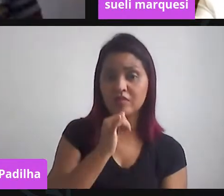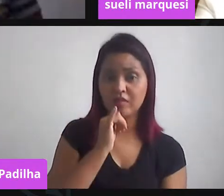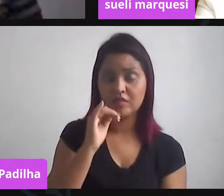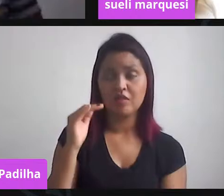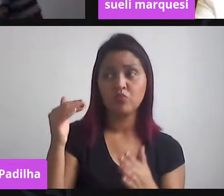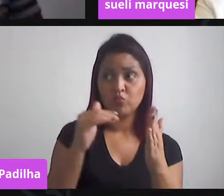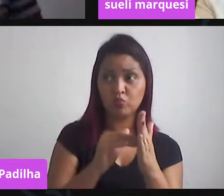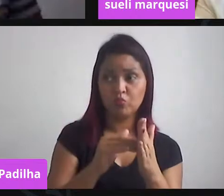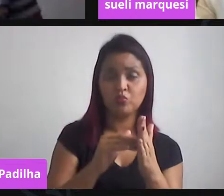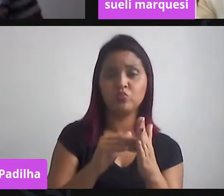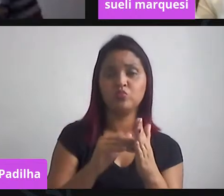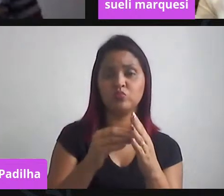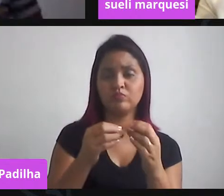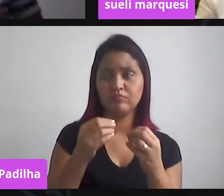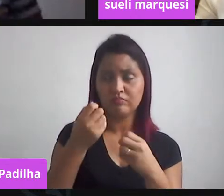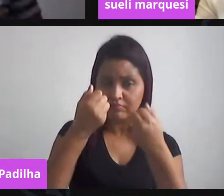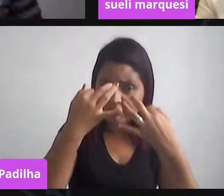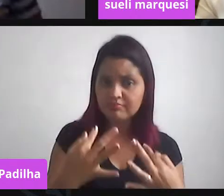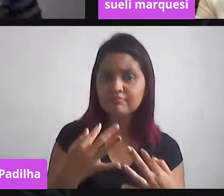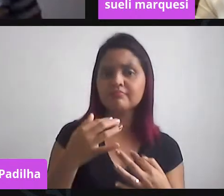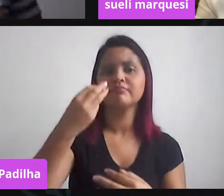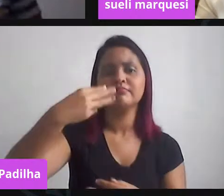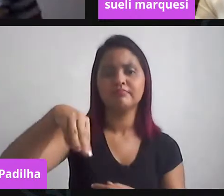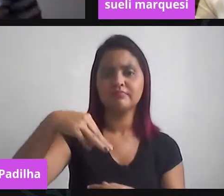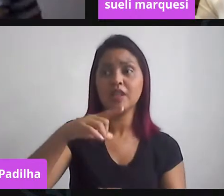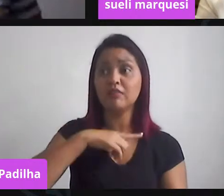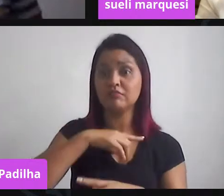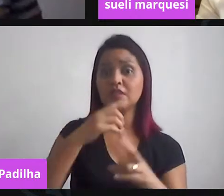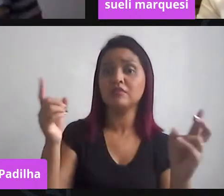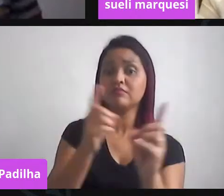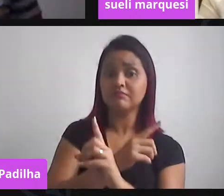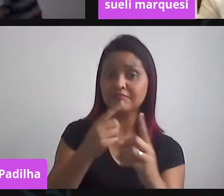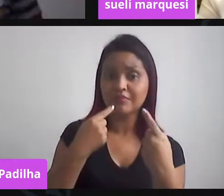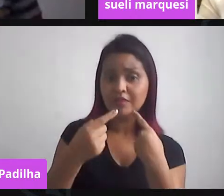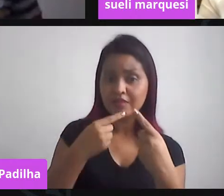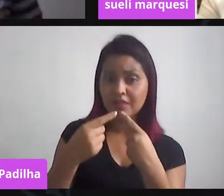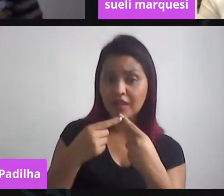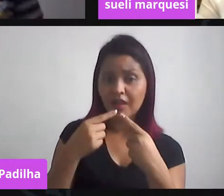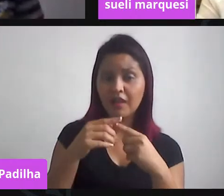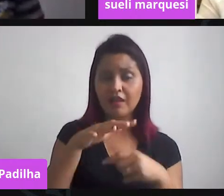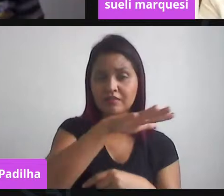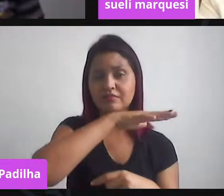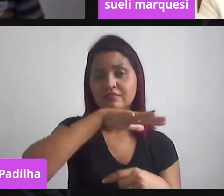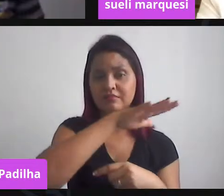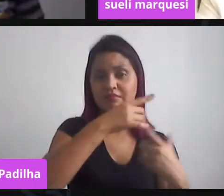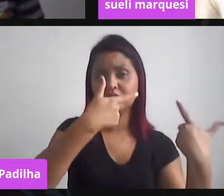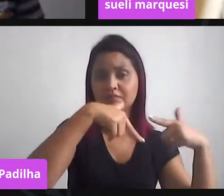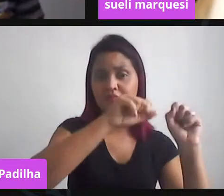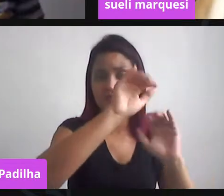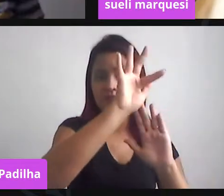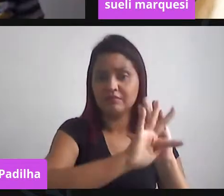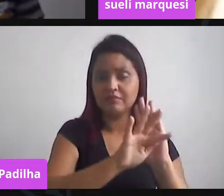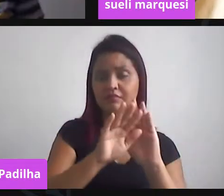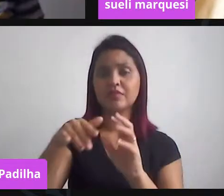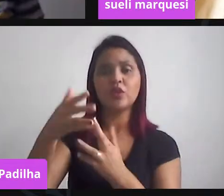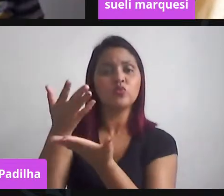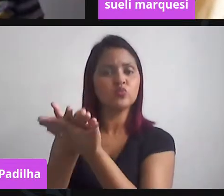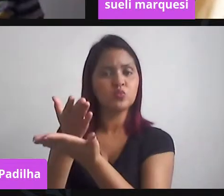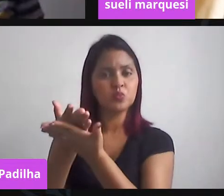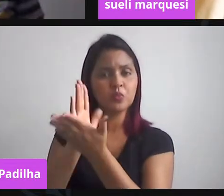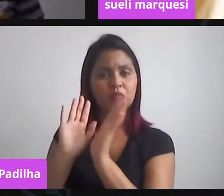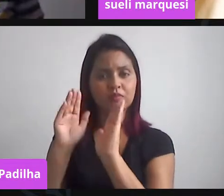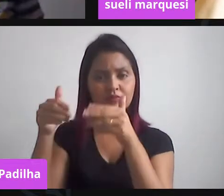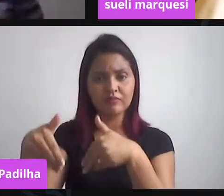do Maranhão, houve um diálogo entre a linguística textual e os estudos mais específicos